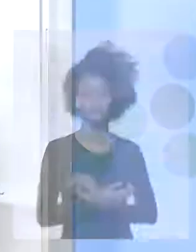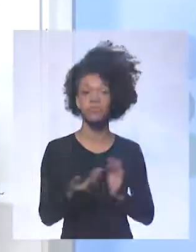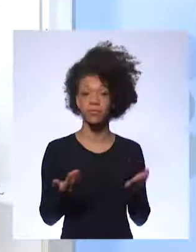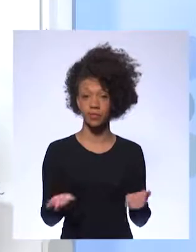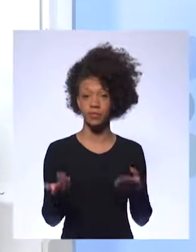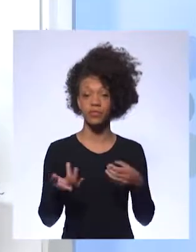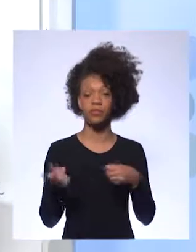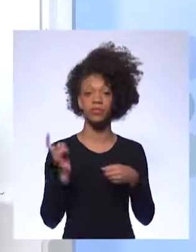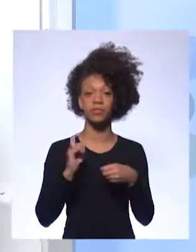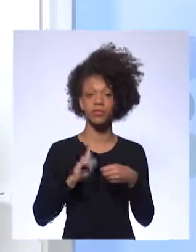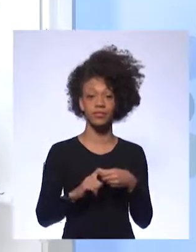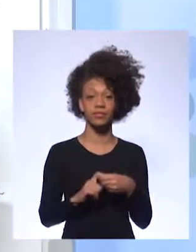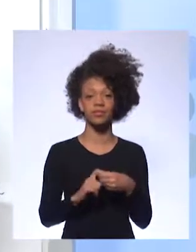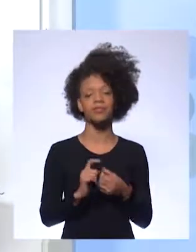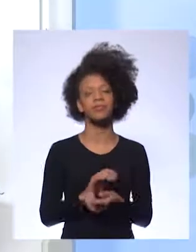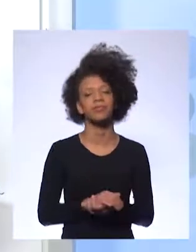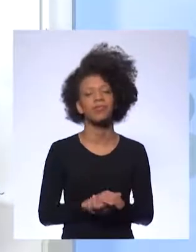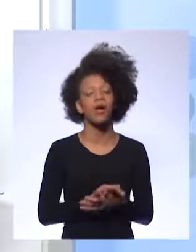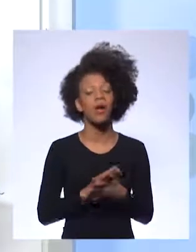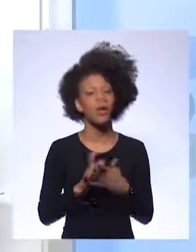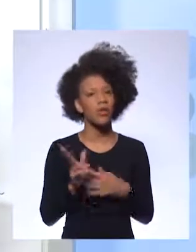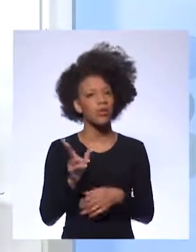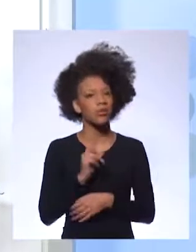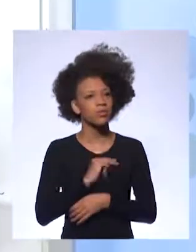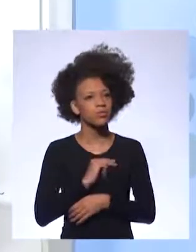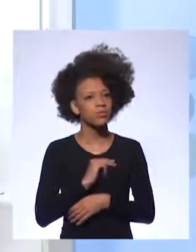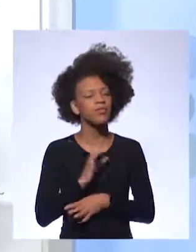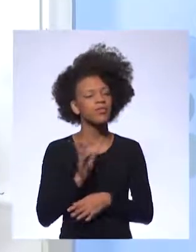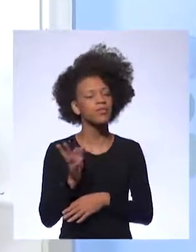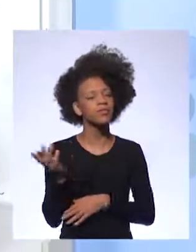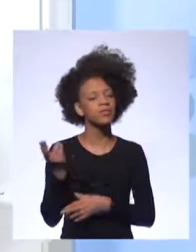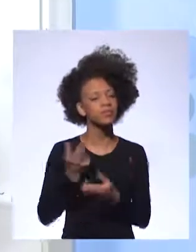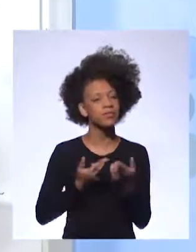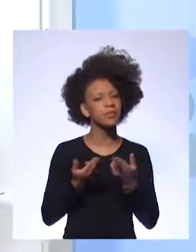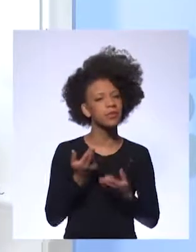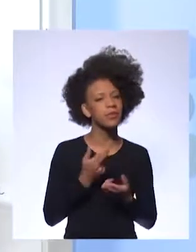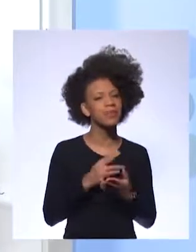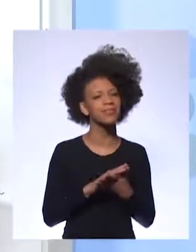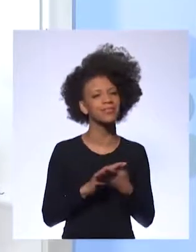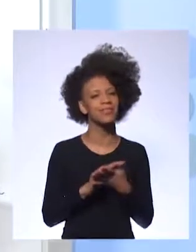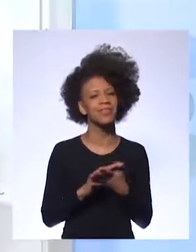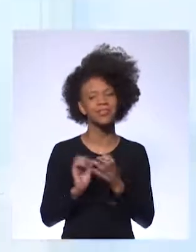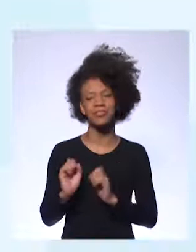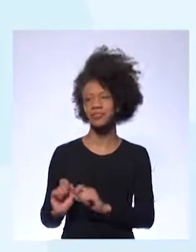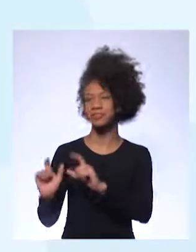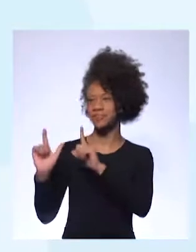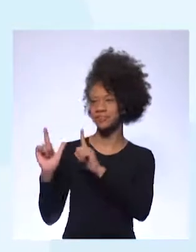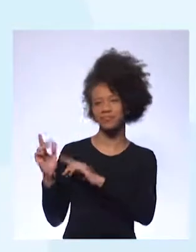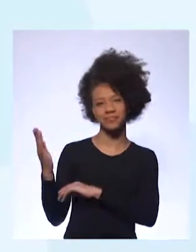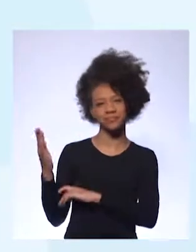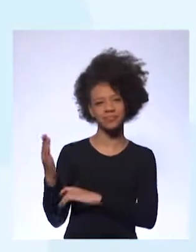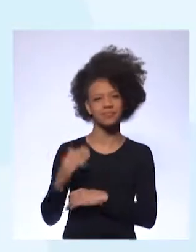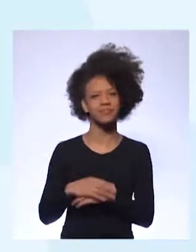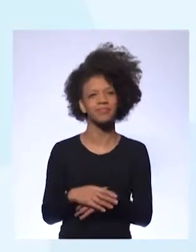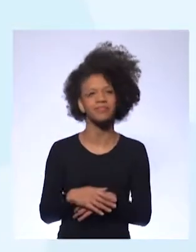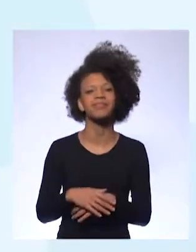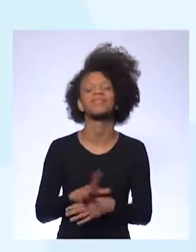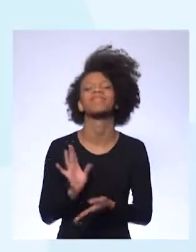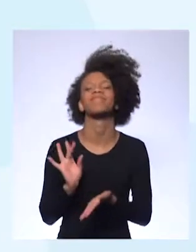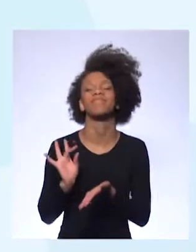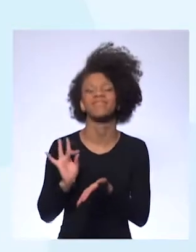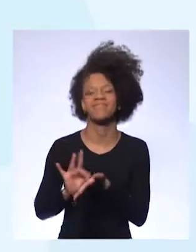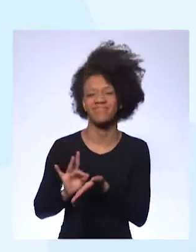e voltamos olha vamos ver a resposta aqui na tela para vocês É